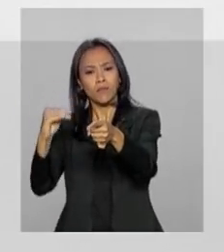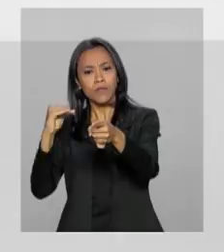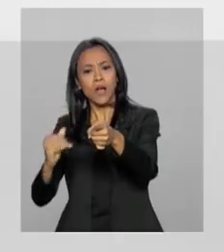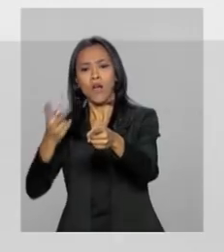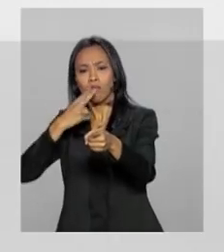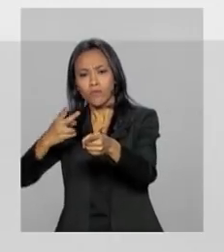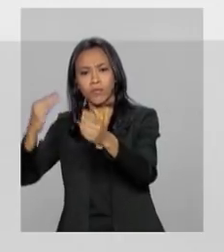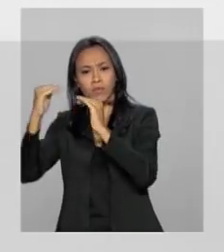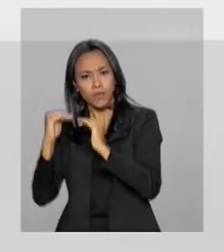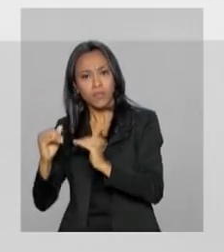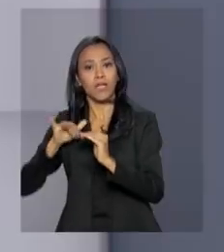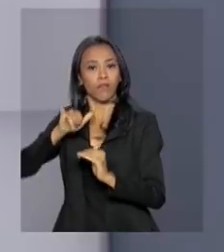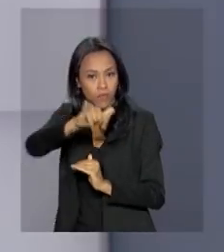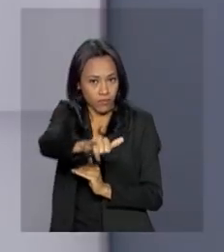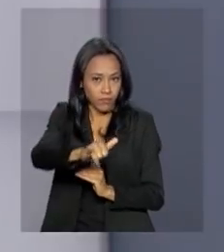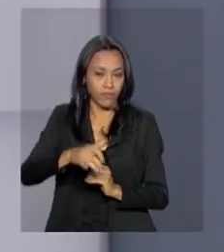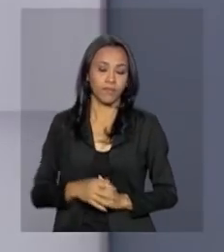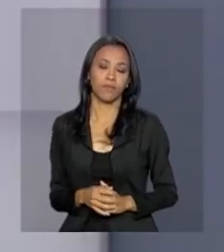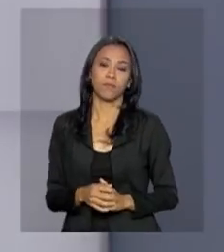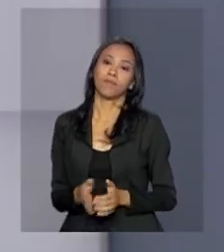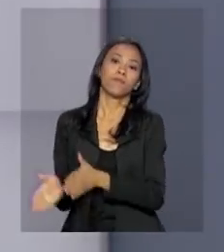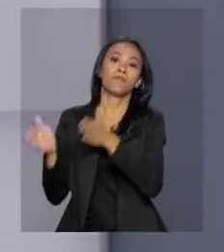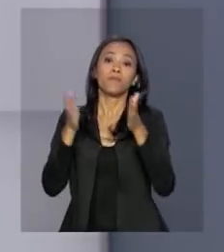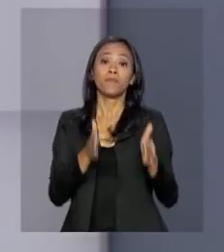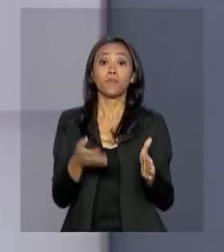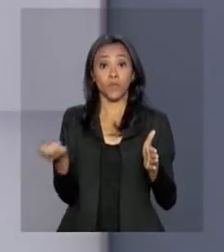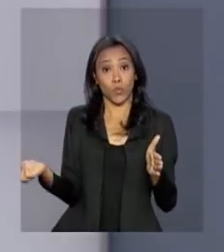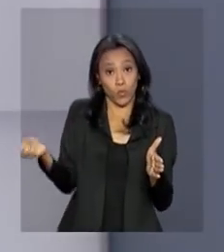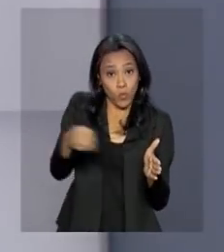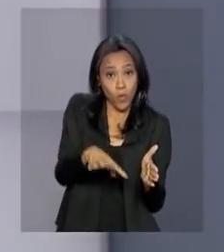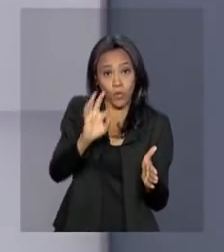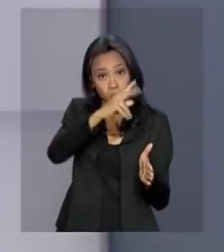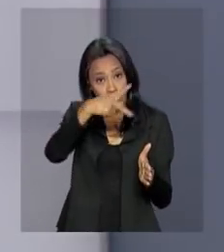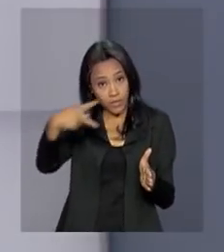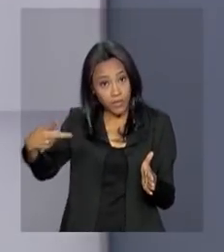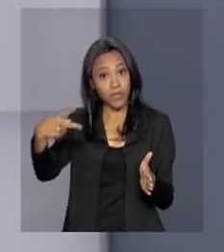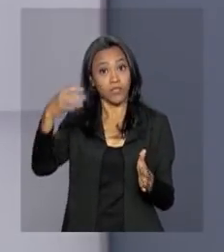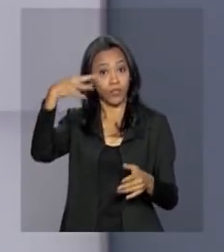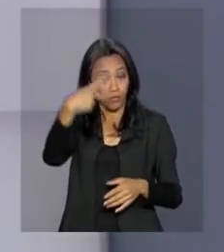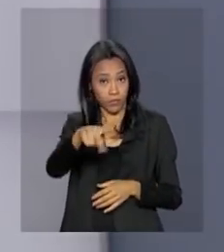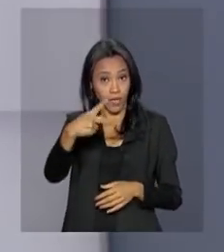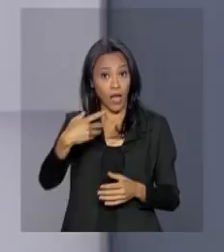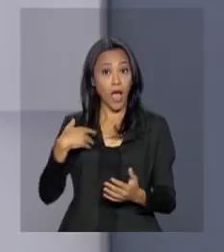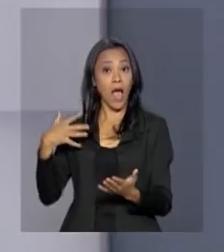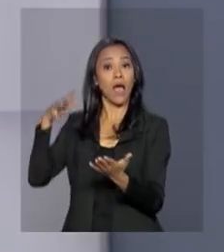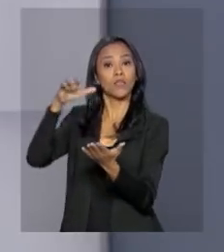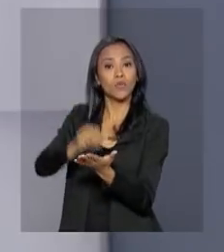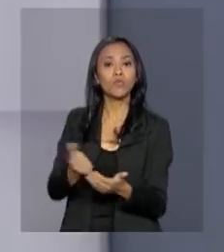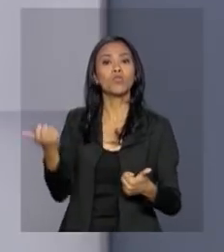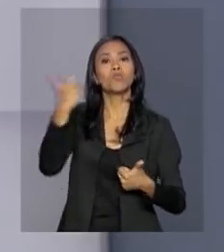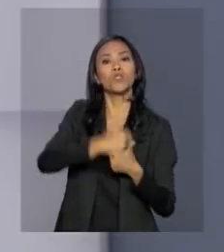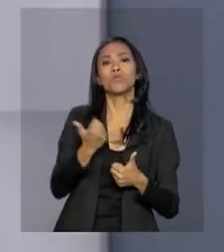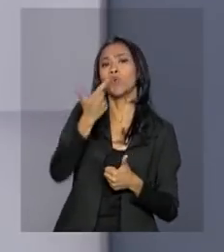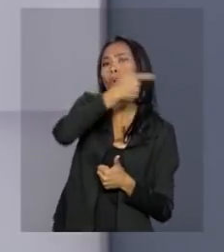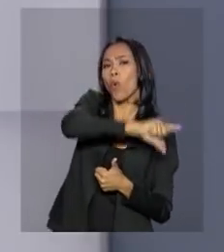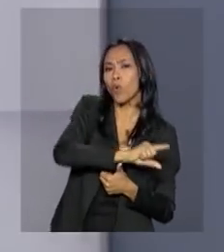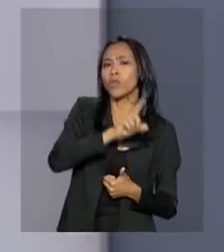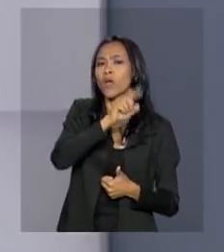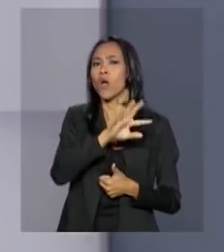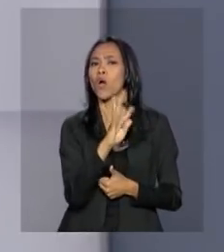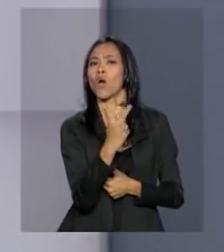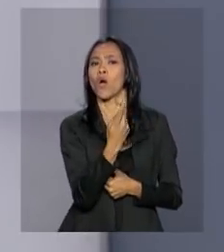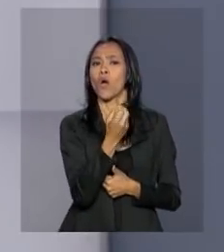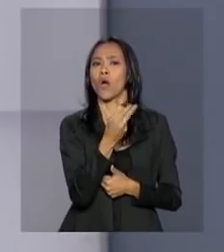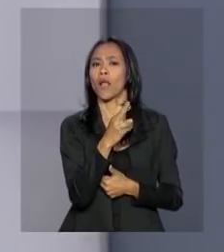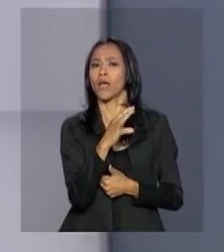fumo e aviões Olha o novo presidente do Paraguai assume no lugar de Horácio ces queou nos últimos